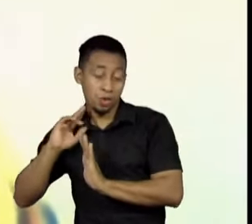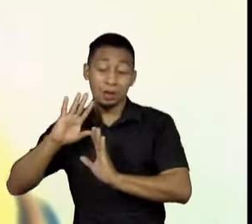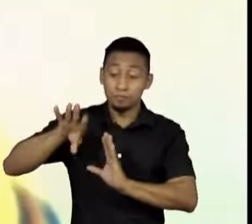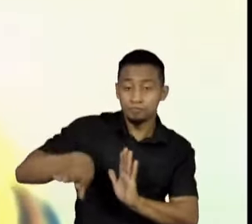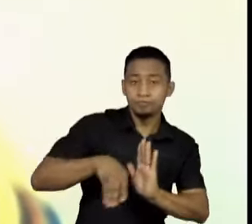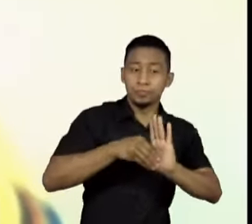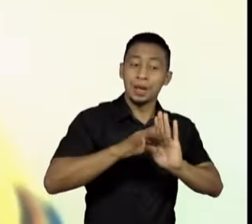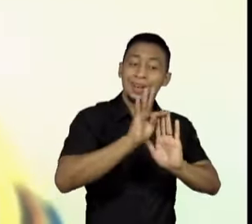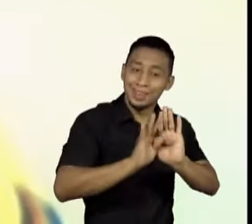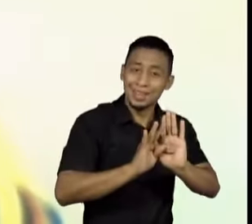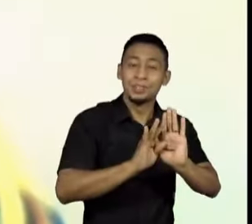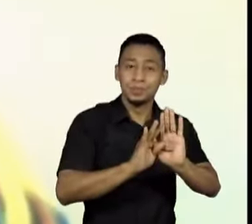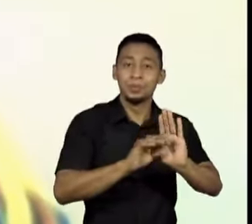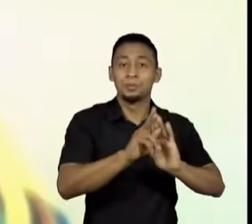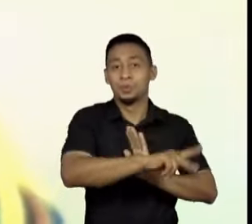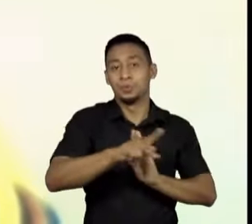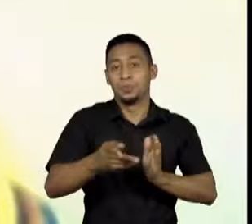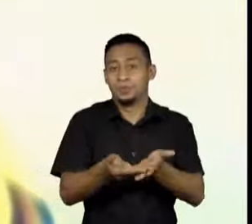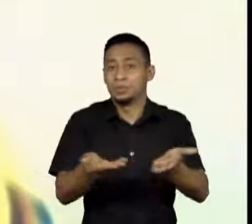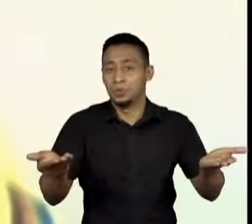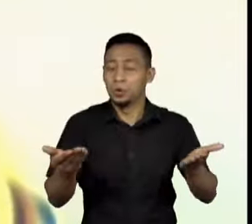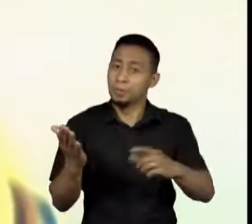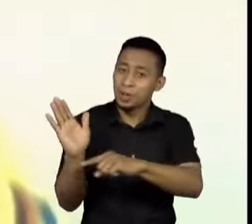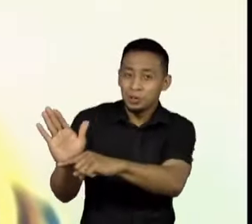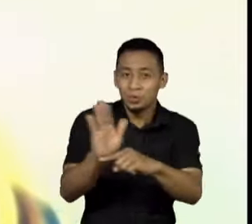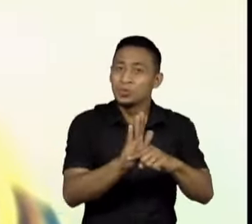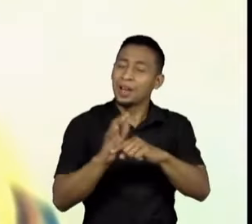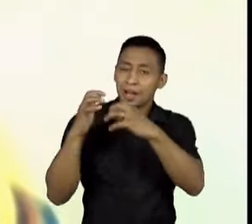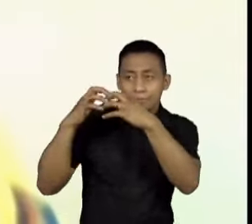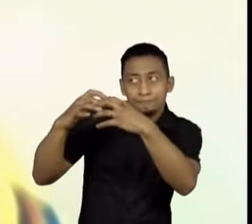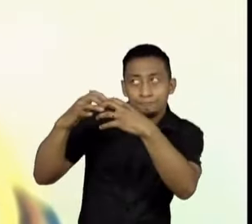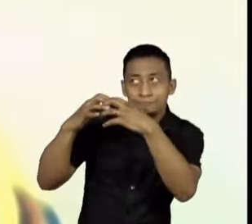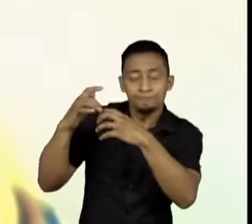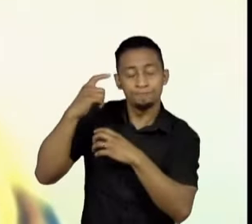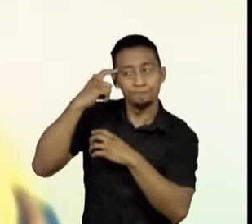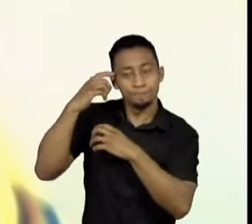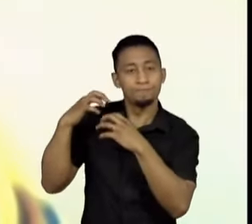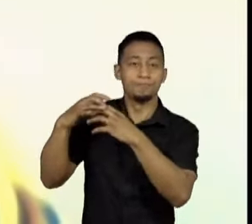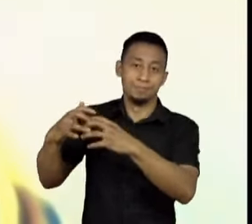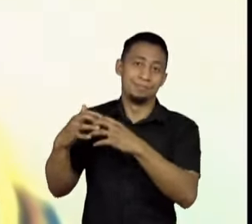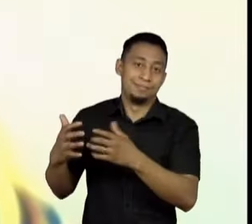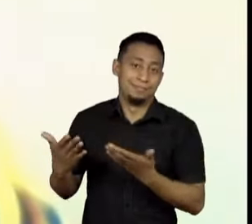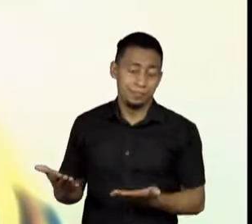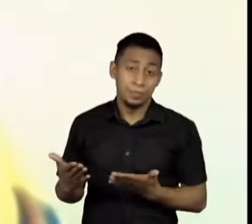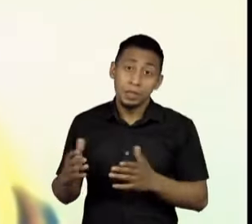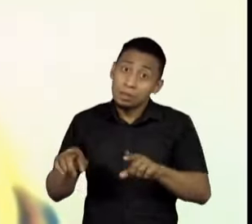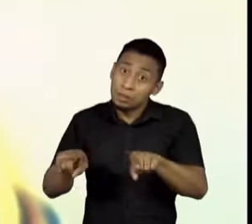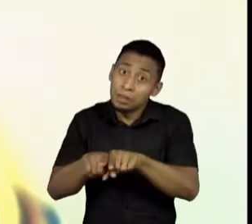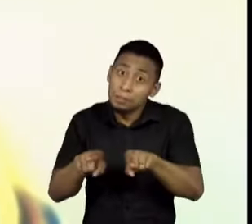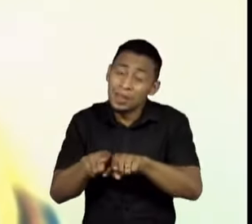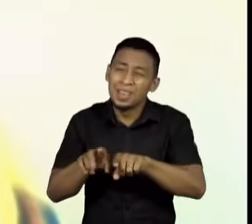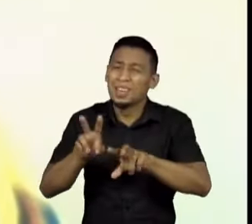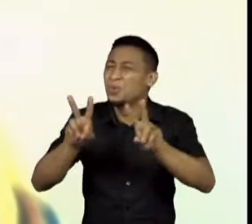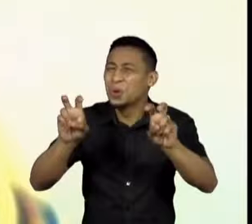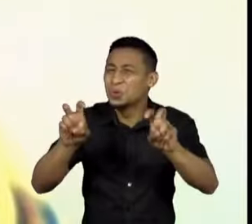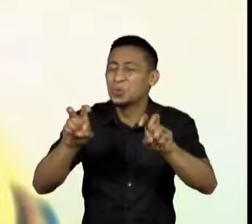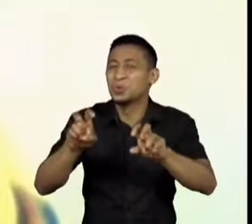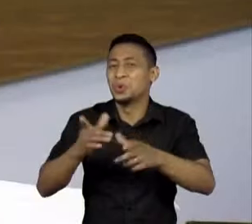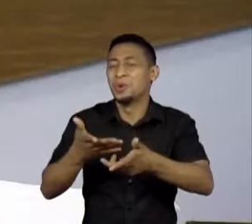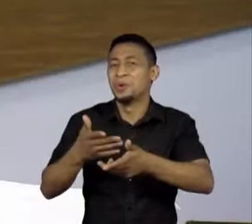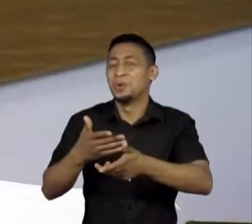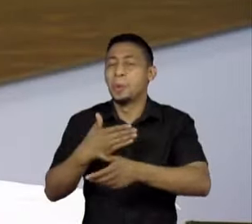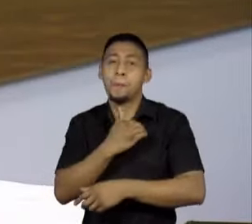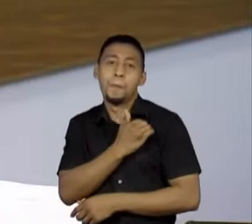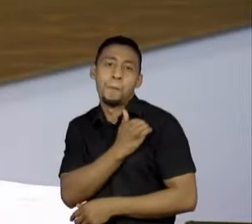E uma das reflexões também nós podemos pensar no preconceito linguístico, né? E se a